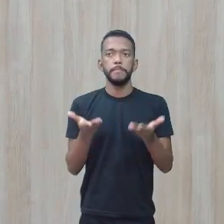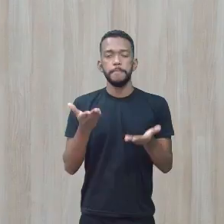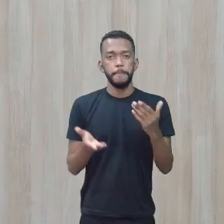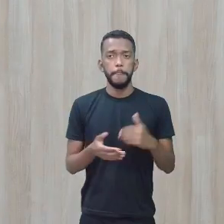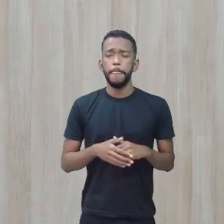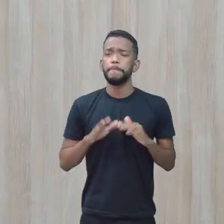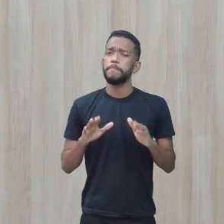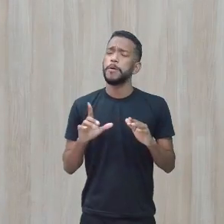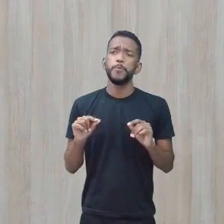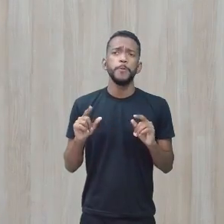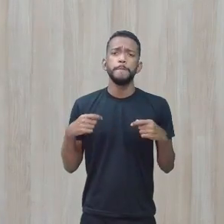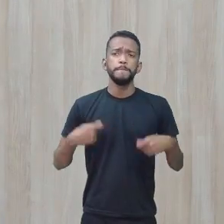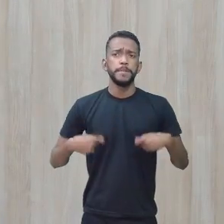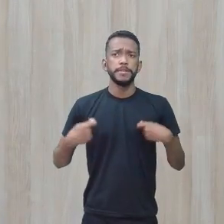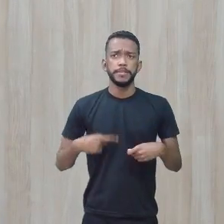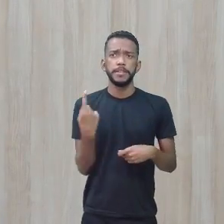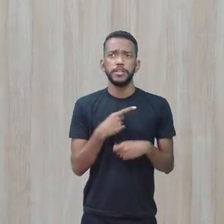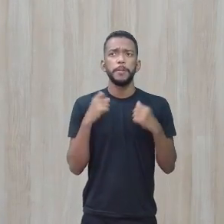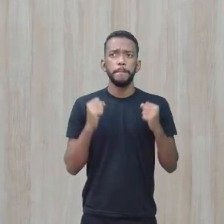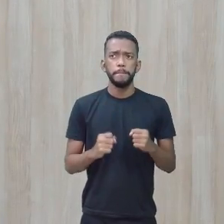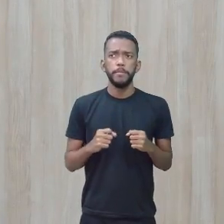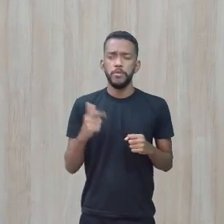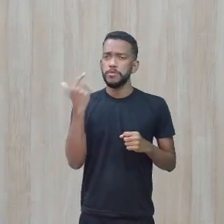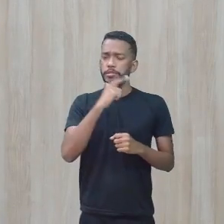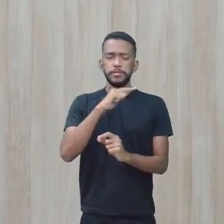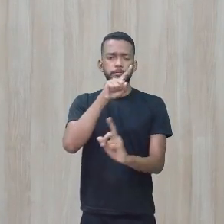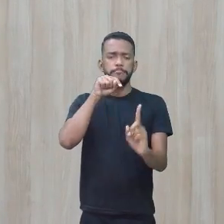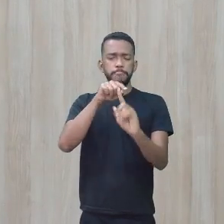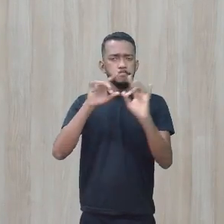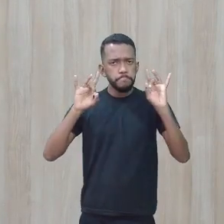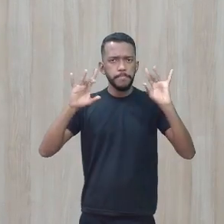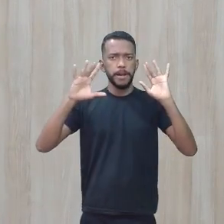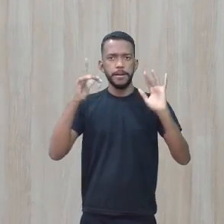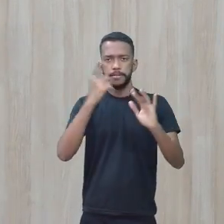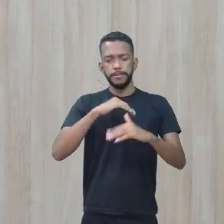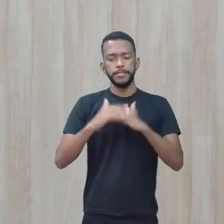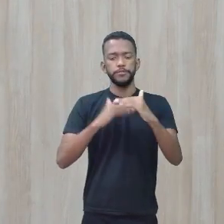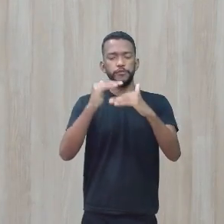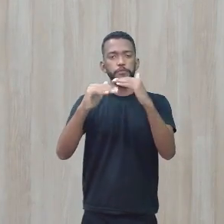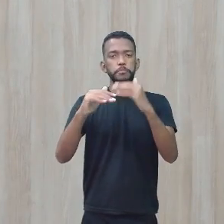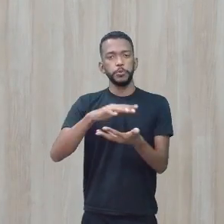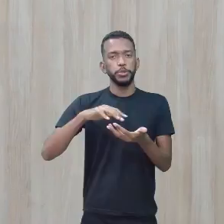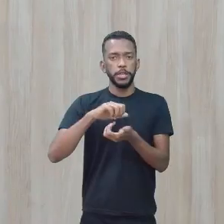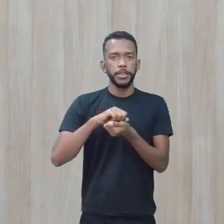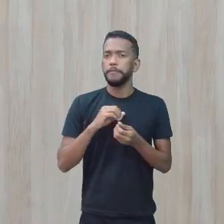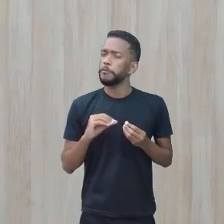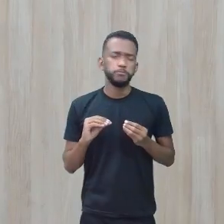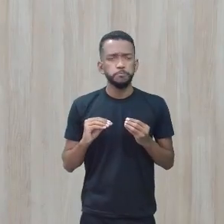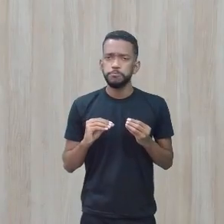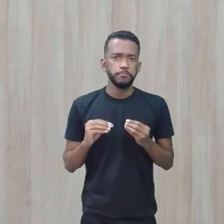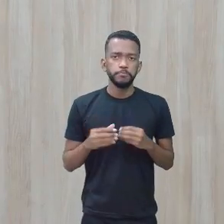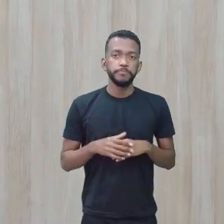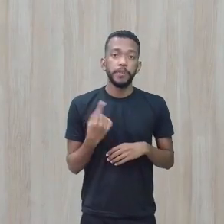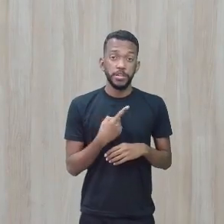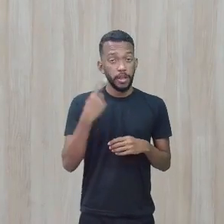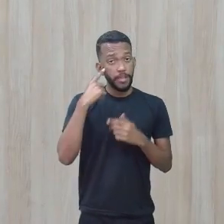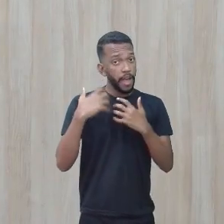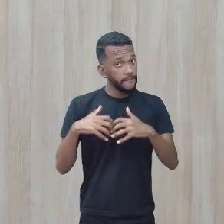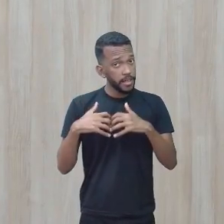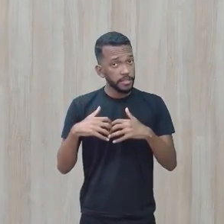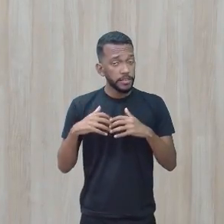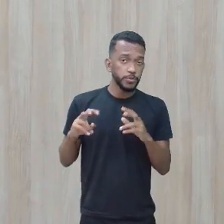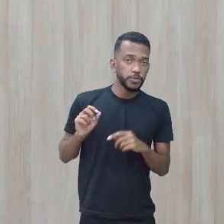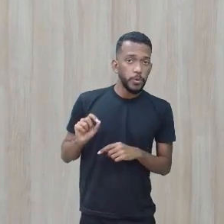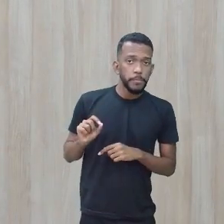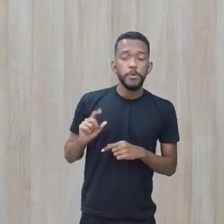E o que é preciso para fazer para alcançar o desenvolvimento sustentável? Será que a gente está refletindo, né? O que